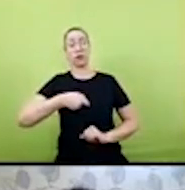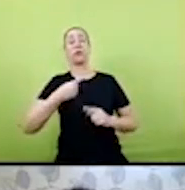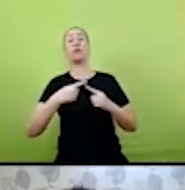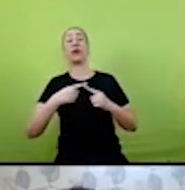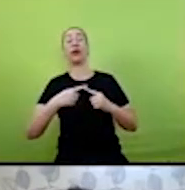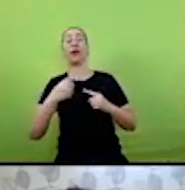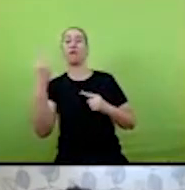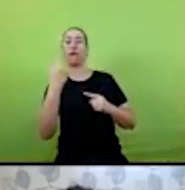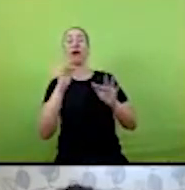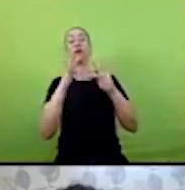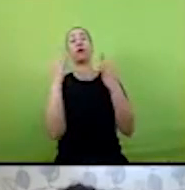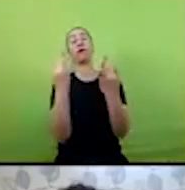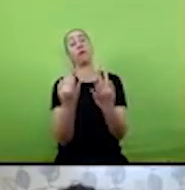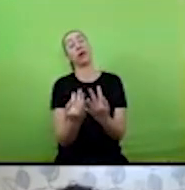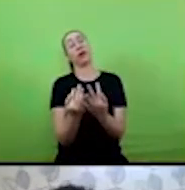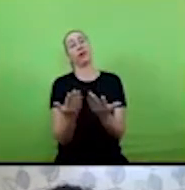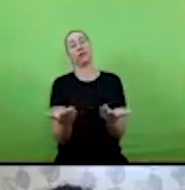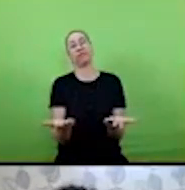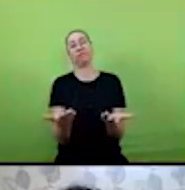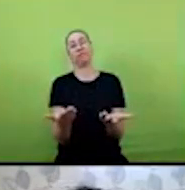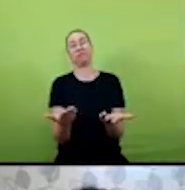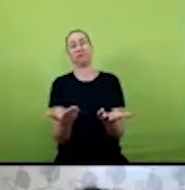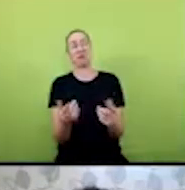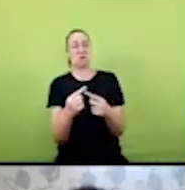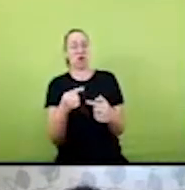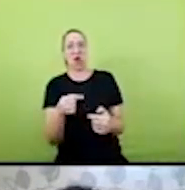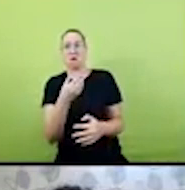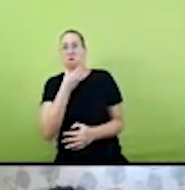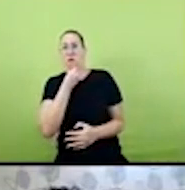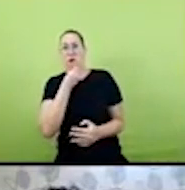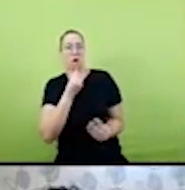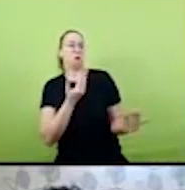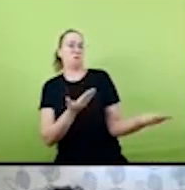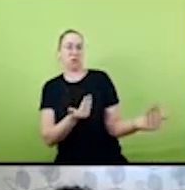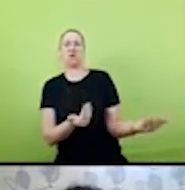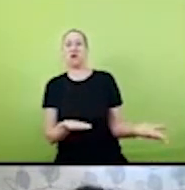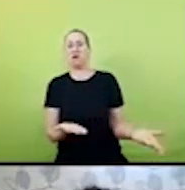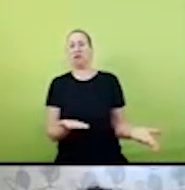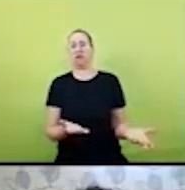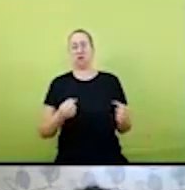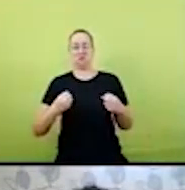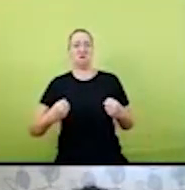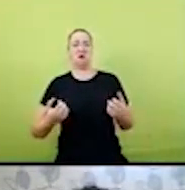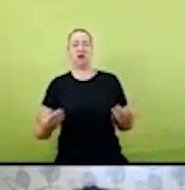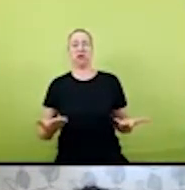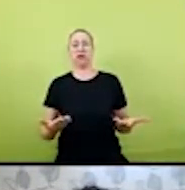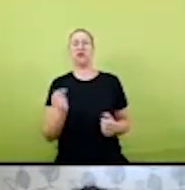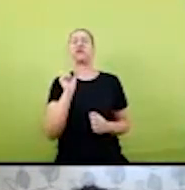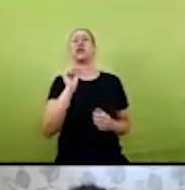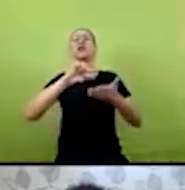adolescentes trazem com relação a esses papéis, né, de masculinidades e feminilidades. O que é ser homem? O que é ser